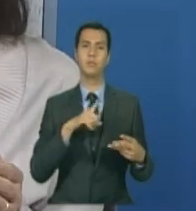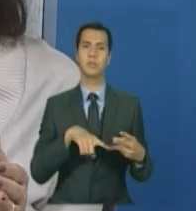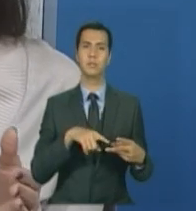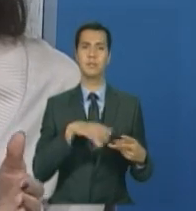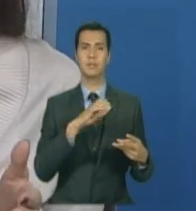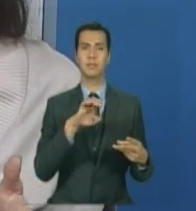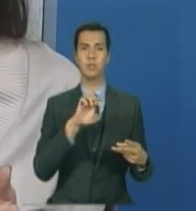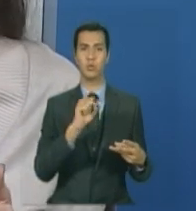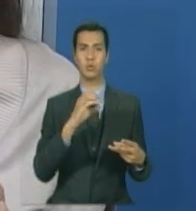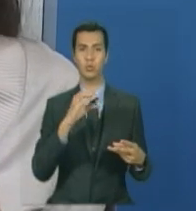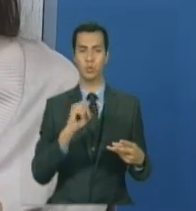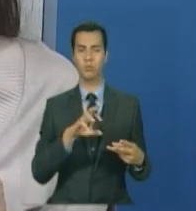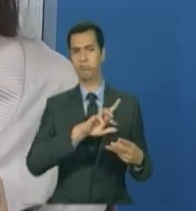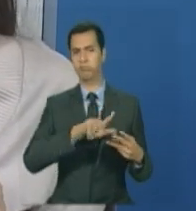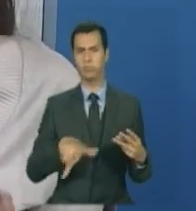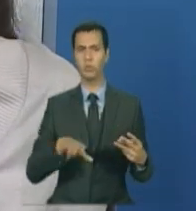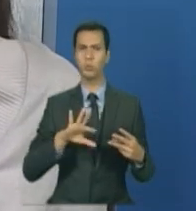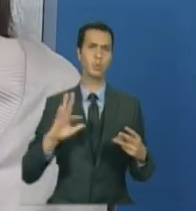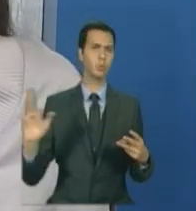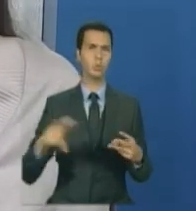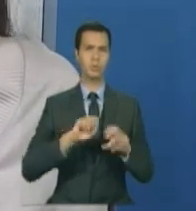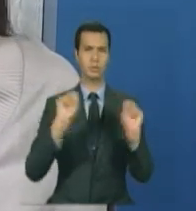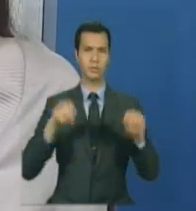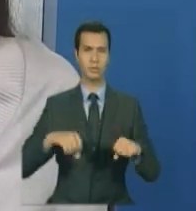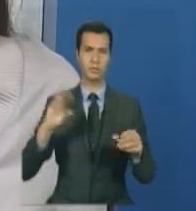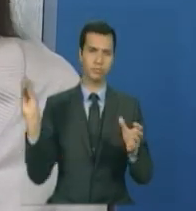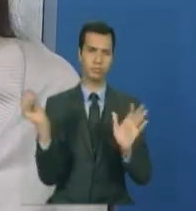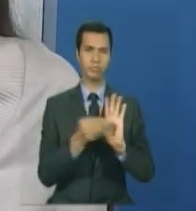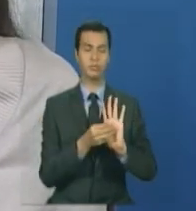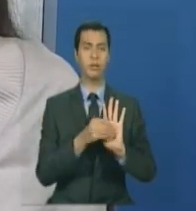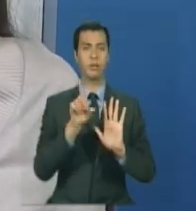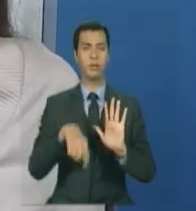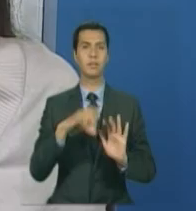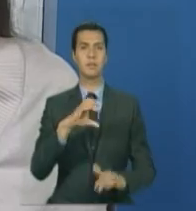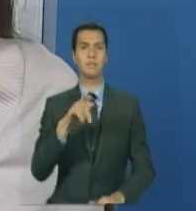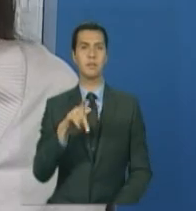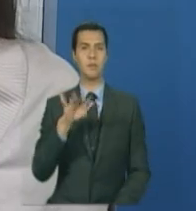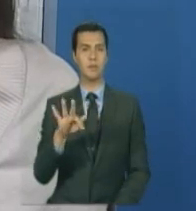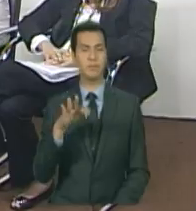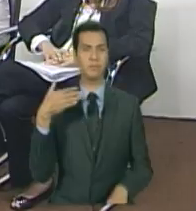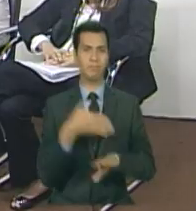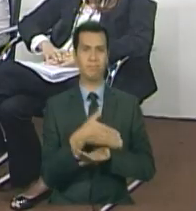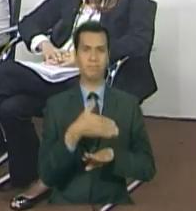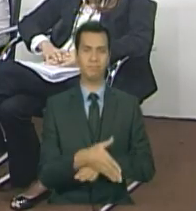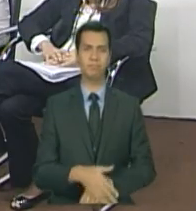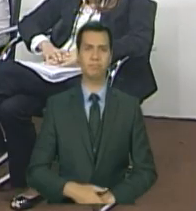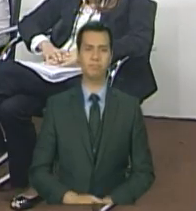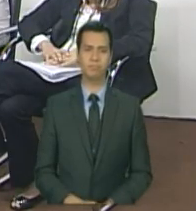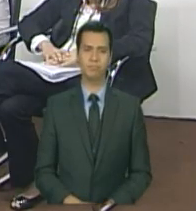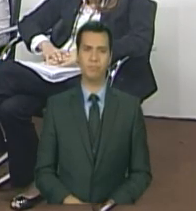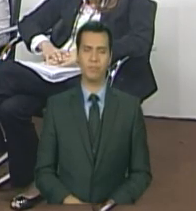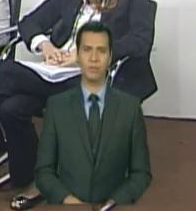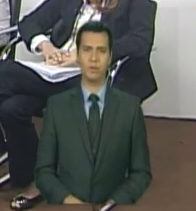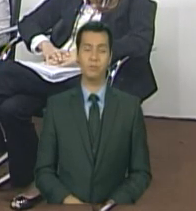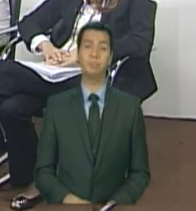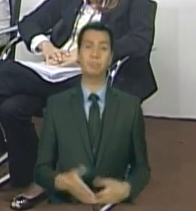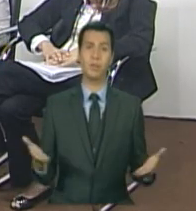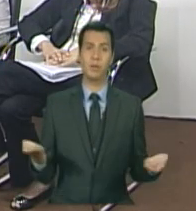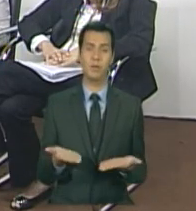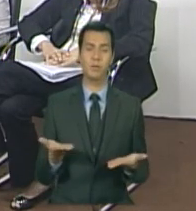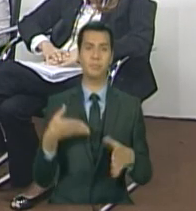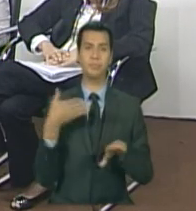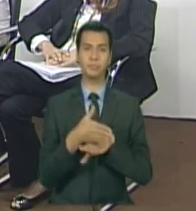todos os demais sistemas que forem entrando é através do CPF o acesso. Pois é, e aí esse acesso por meio do CPF faz